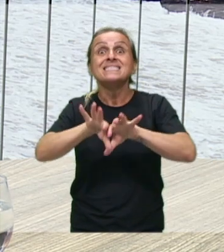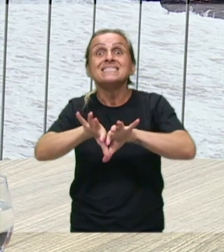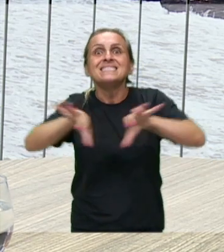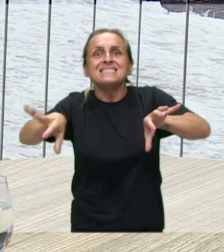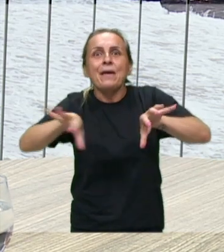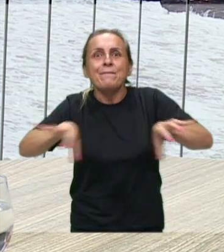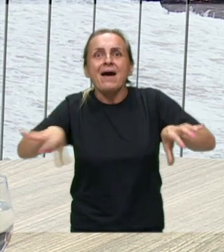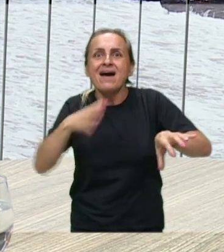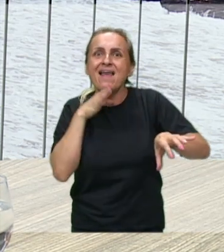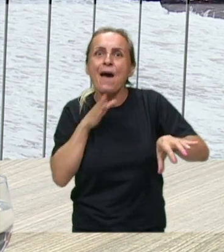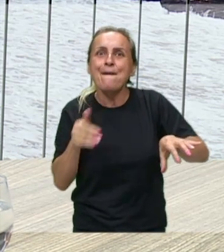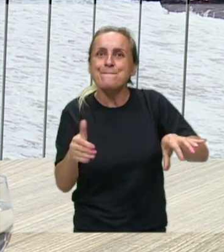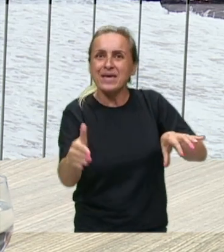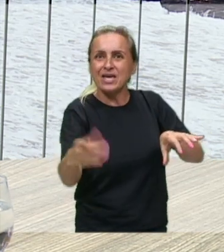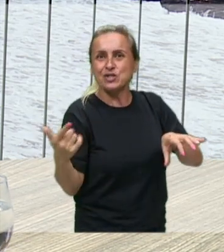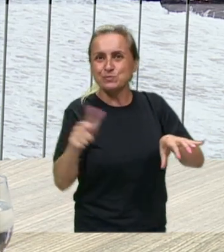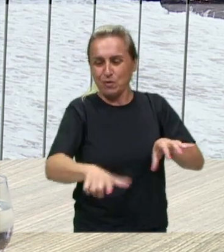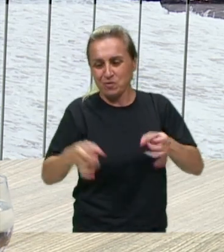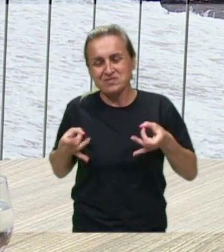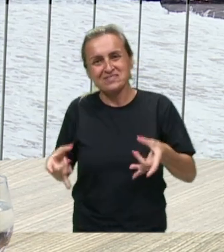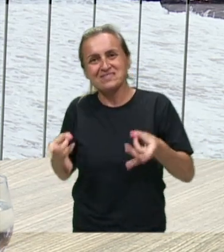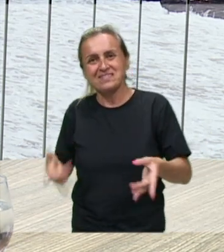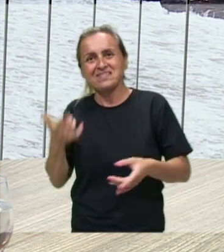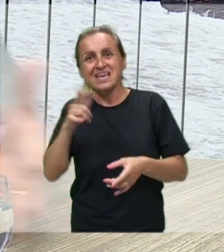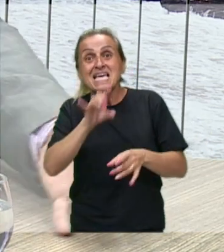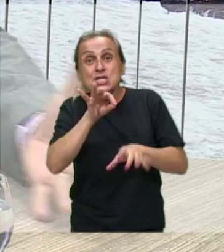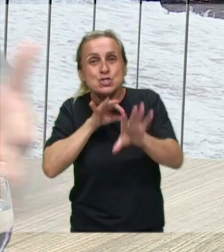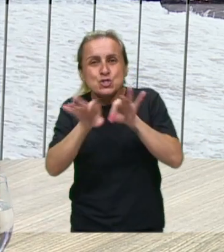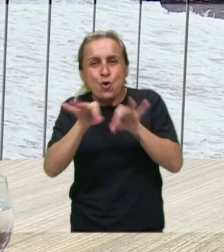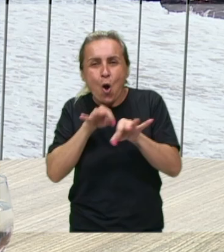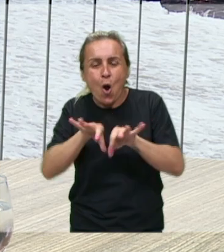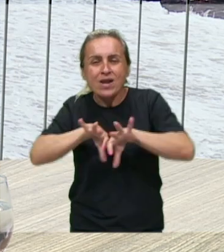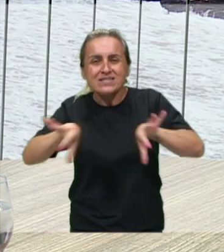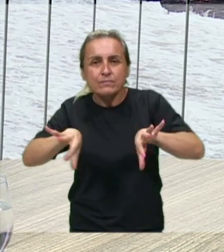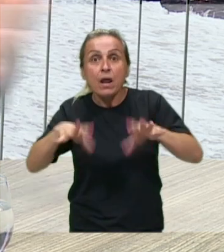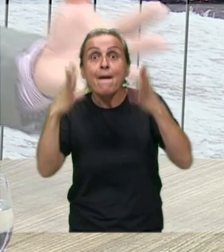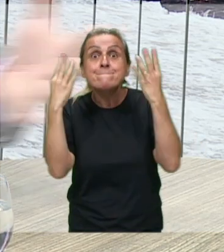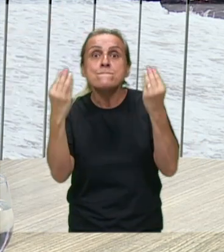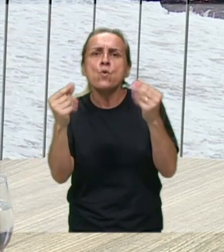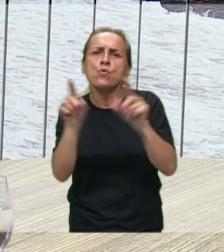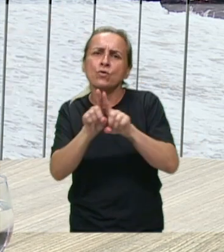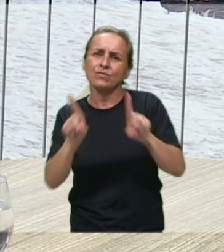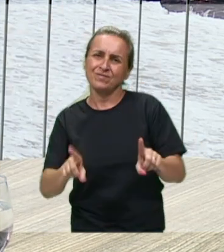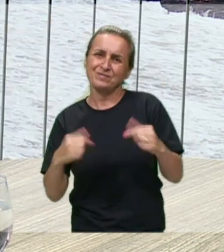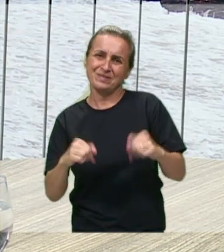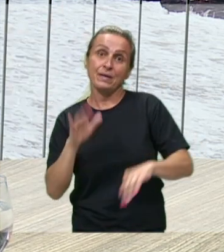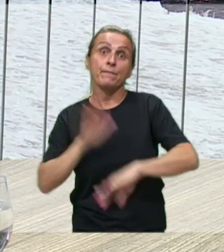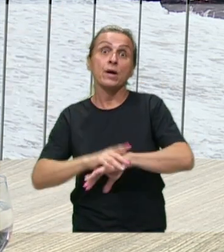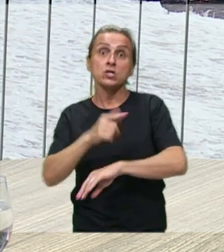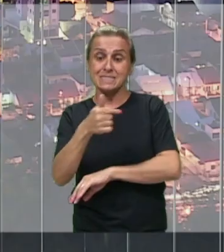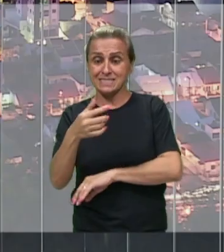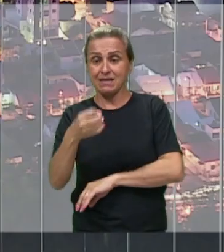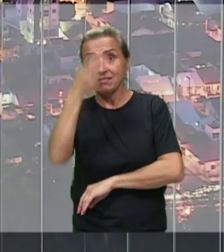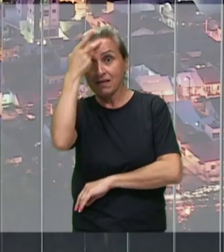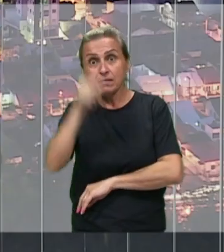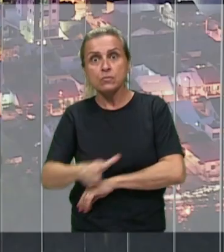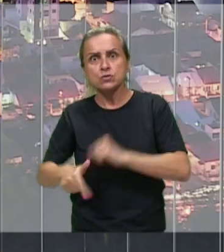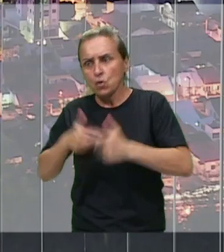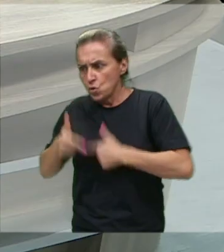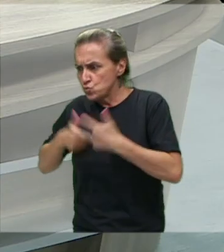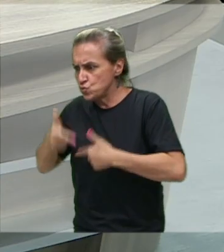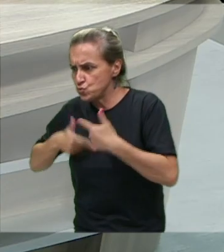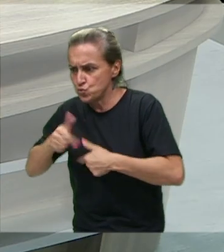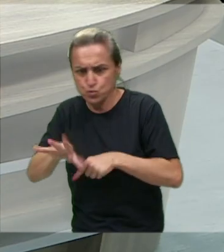número de escolhas que, quando você vê uma descarga, tem mais de 70 pessoas ali fazendo um trabalho. Então, muita gente não sabe